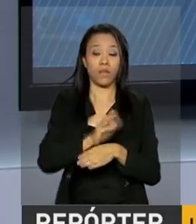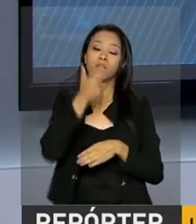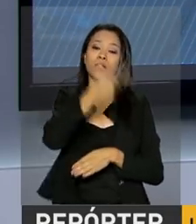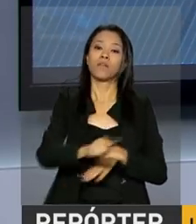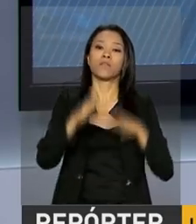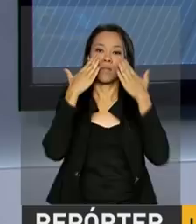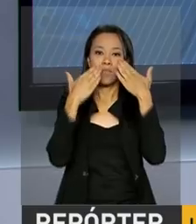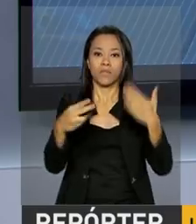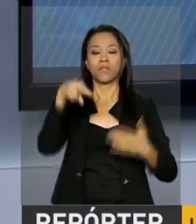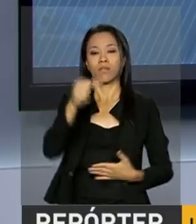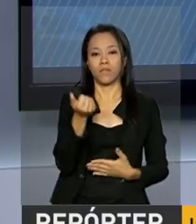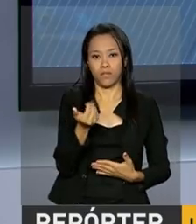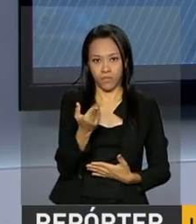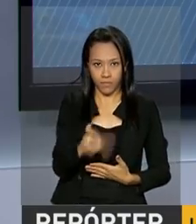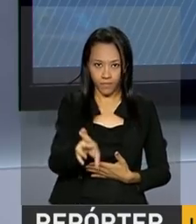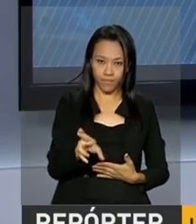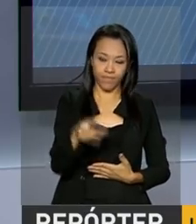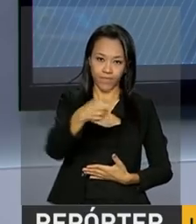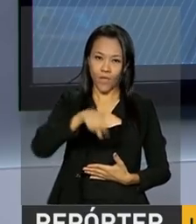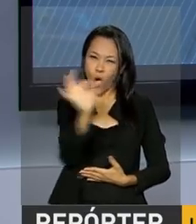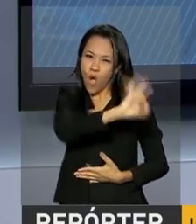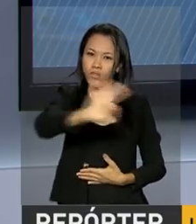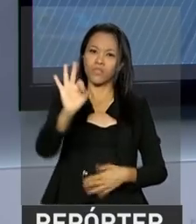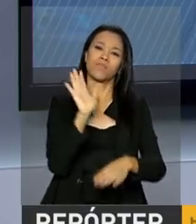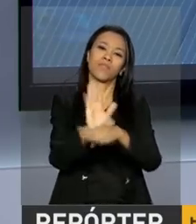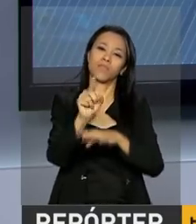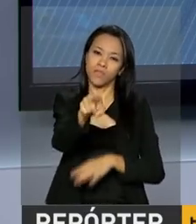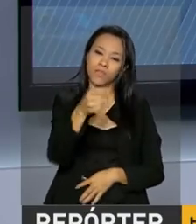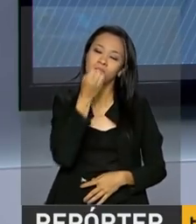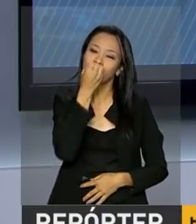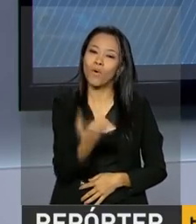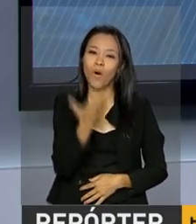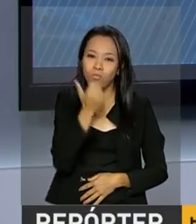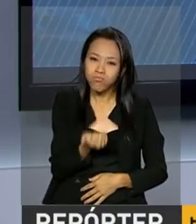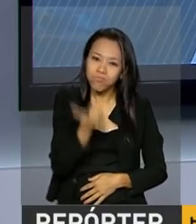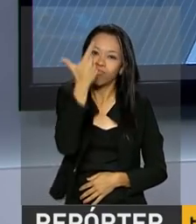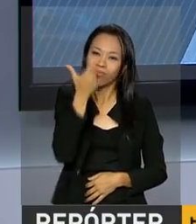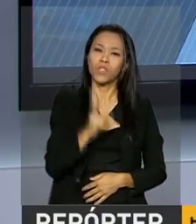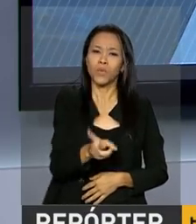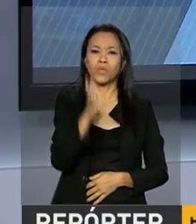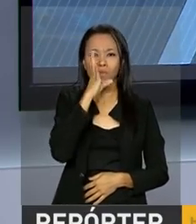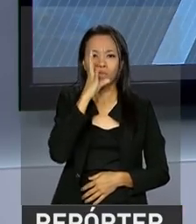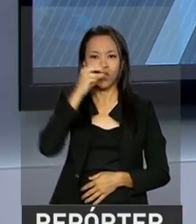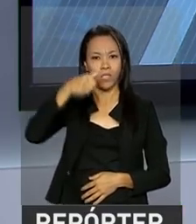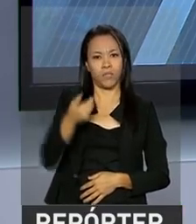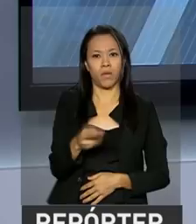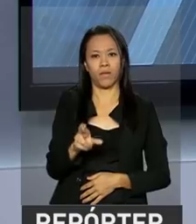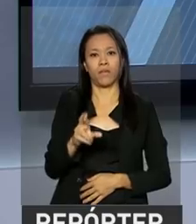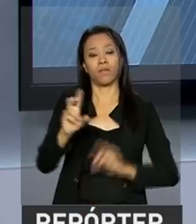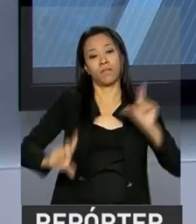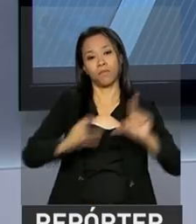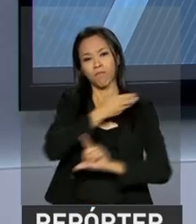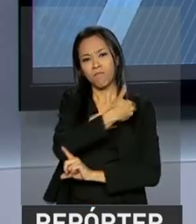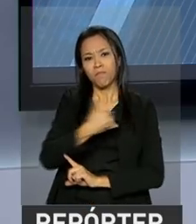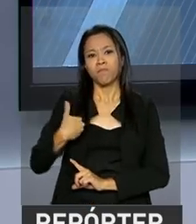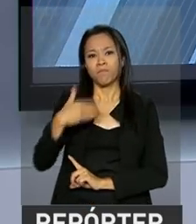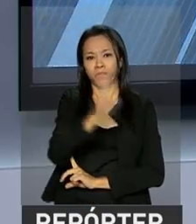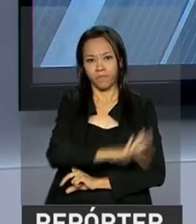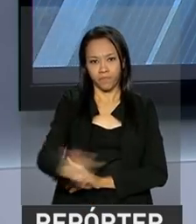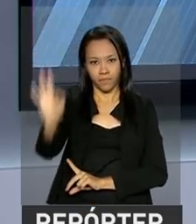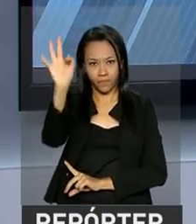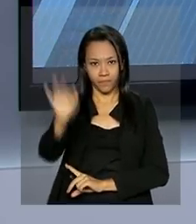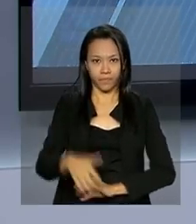próxima edição do repórter nbr uma ótima tarde pra você um bom moço e continue com a gente aqui na nbr a tv do governo